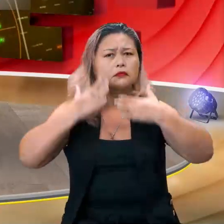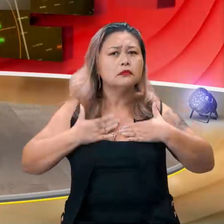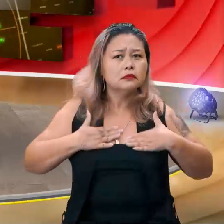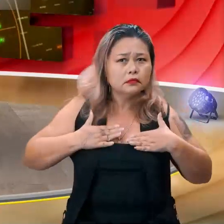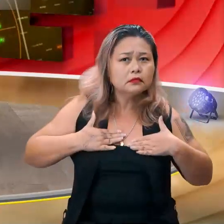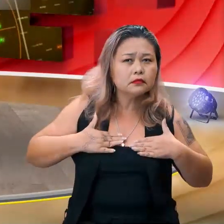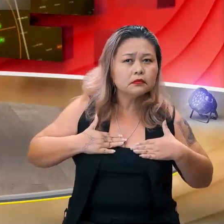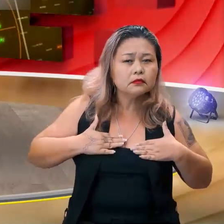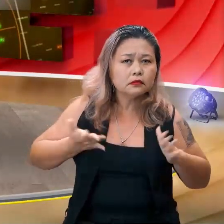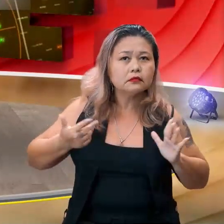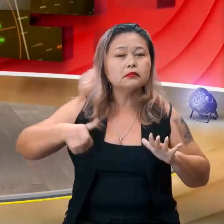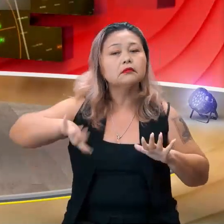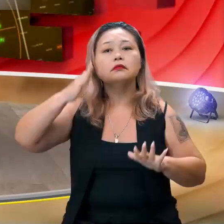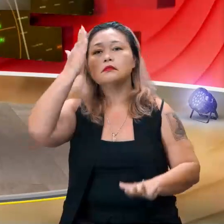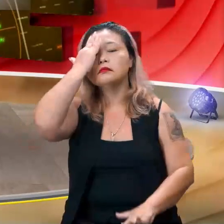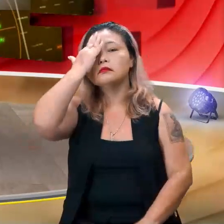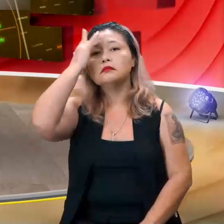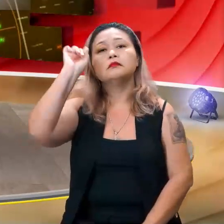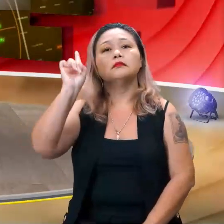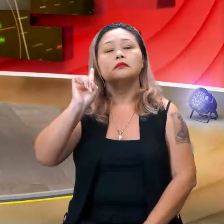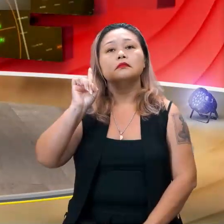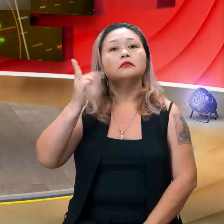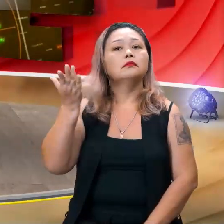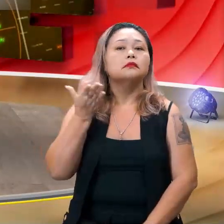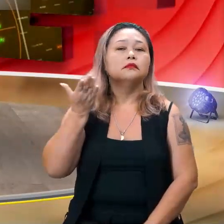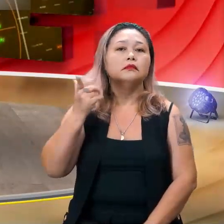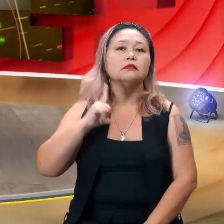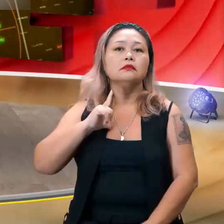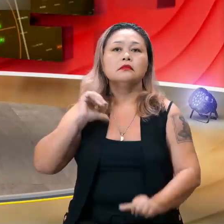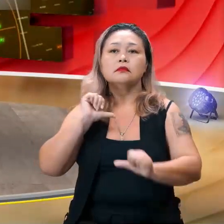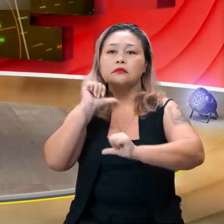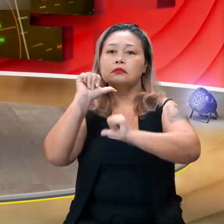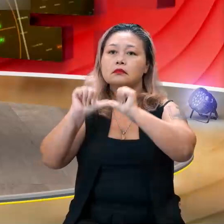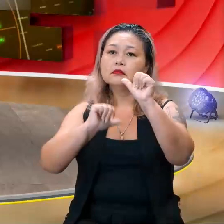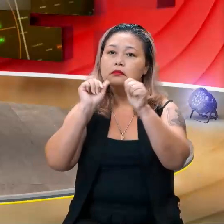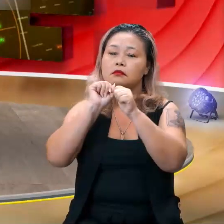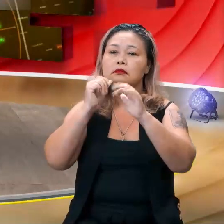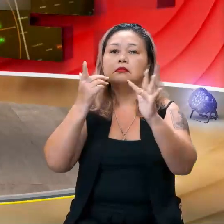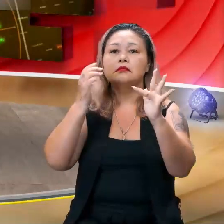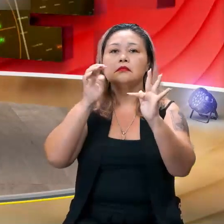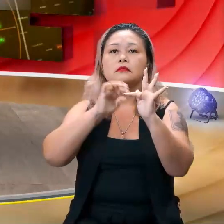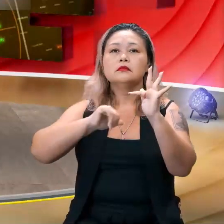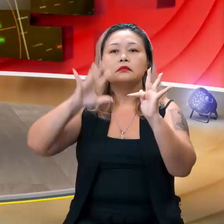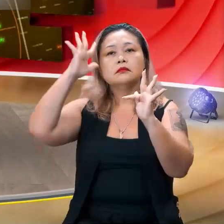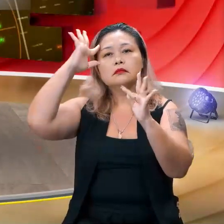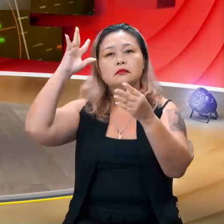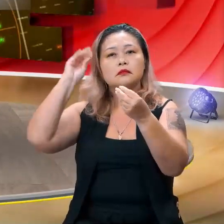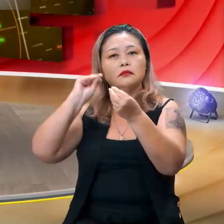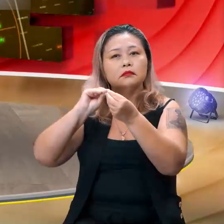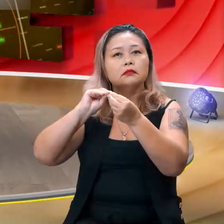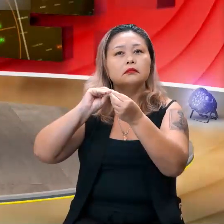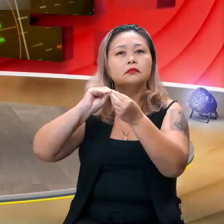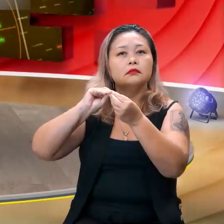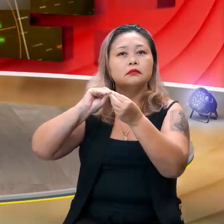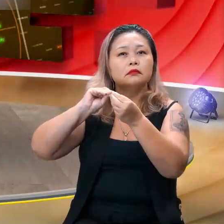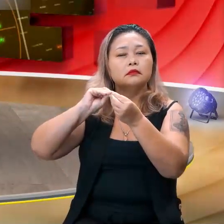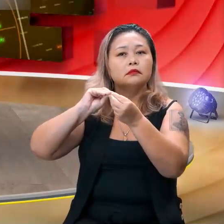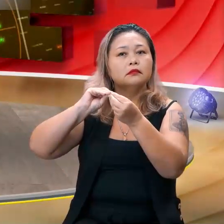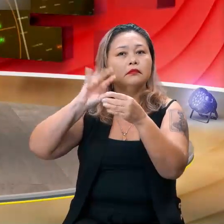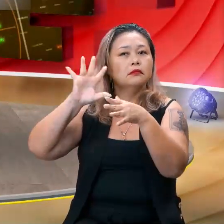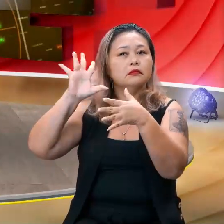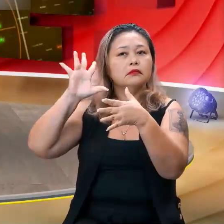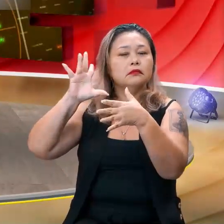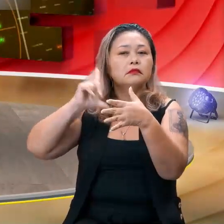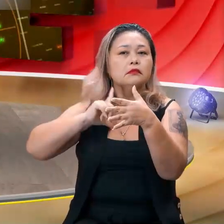tranquilo, né? Então você já sabe. Agora nós transformamos aquela ideia intuitiva, aquela ideia até então